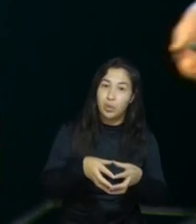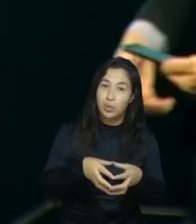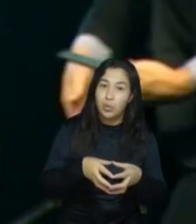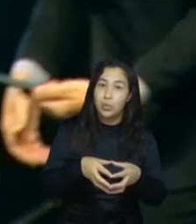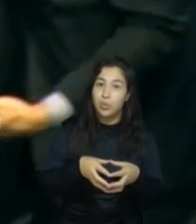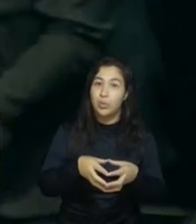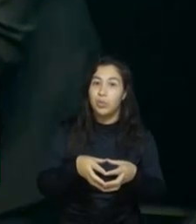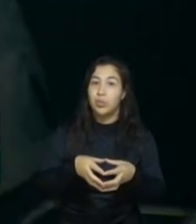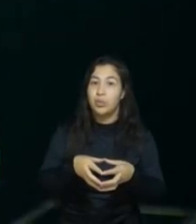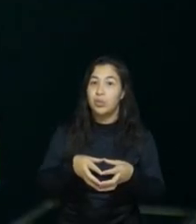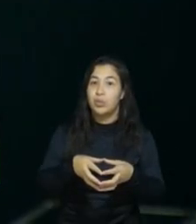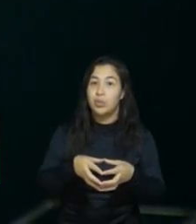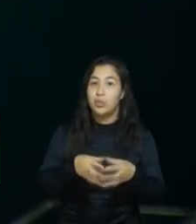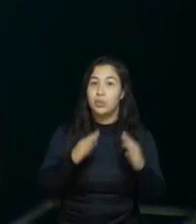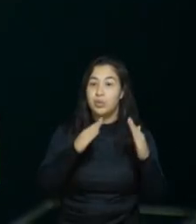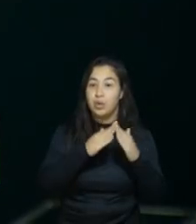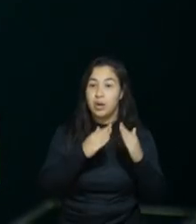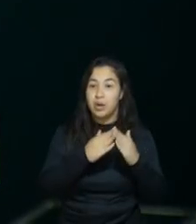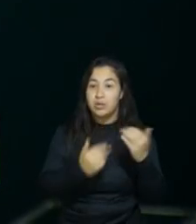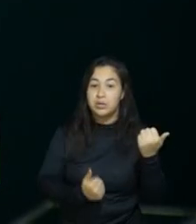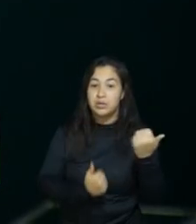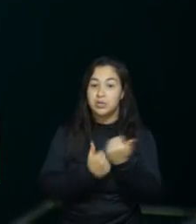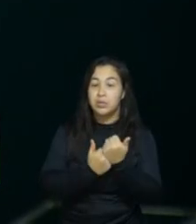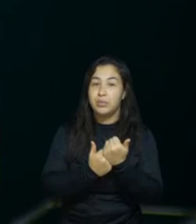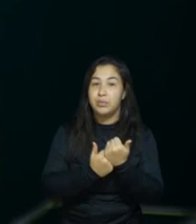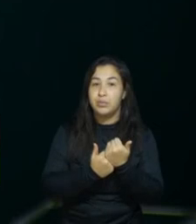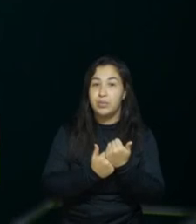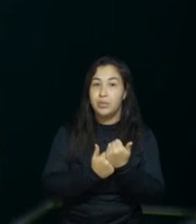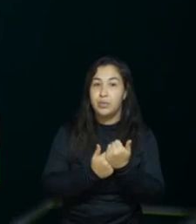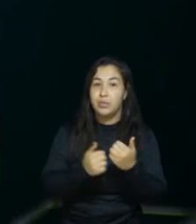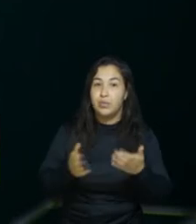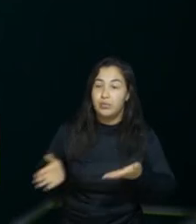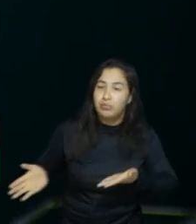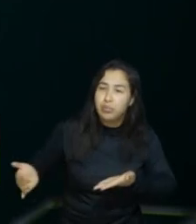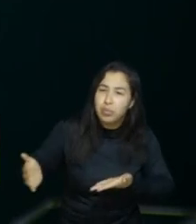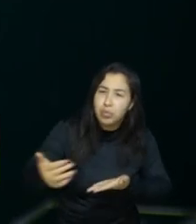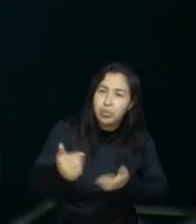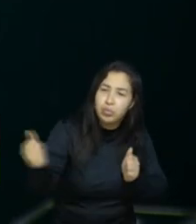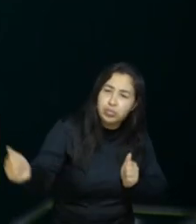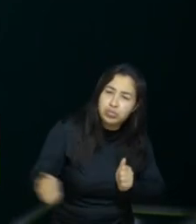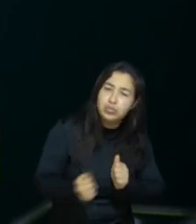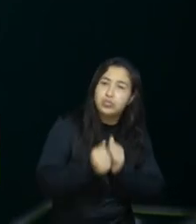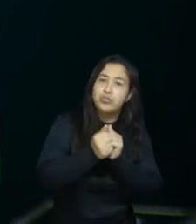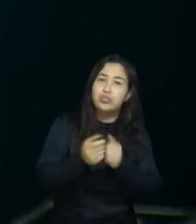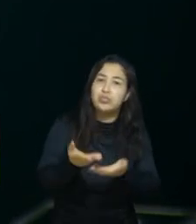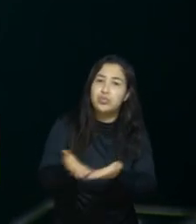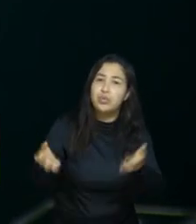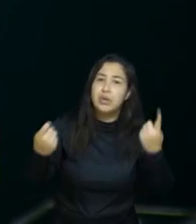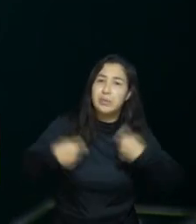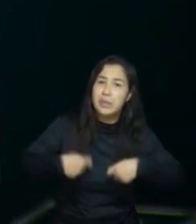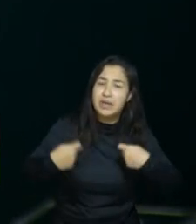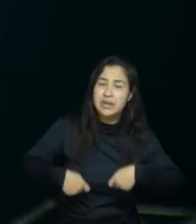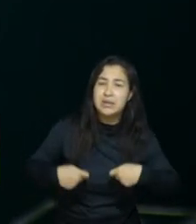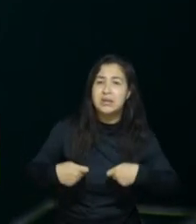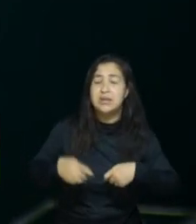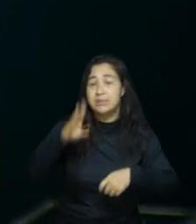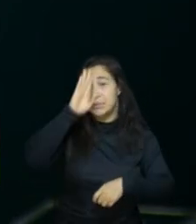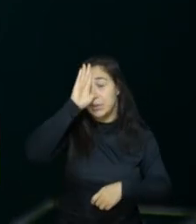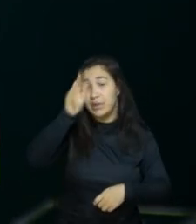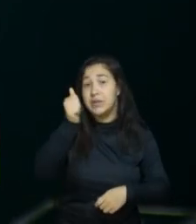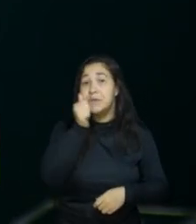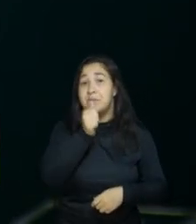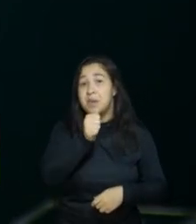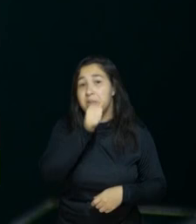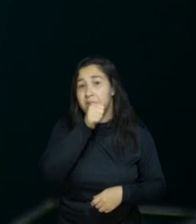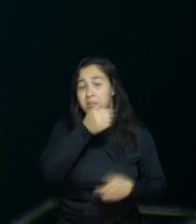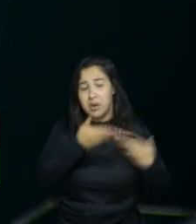manutenção da casa de apoio, que está bem ali pertinho, acolhendo as famílias quando mais necessitam, principalmente as mães, quando vêm aqui